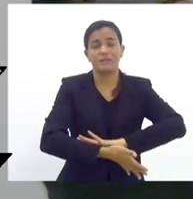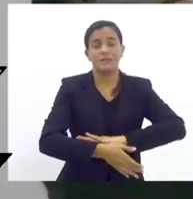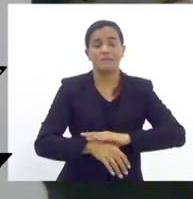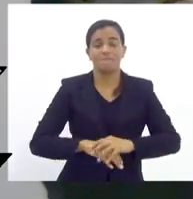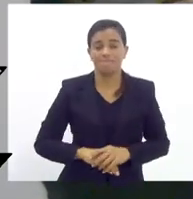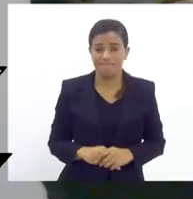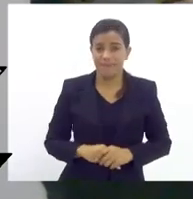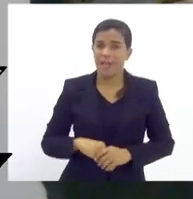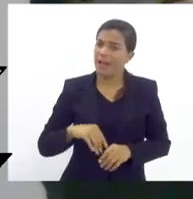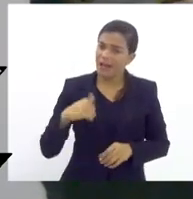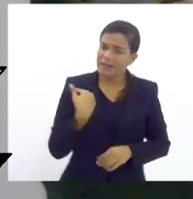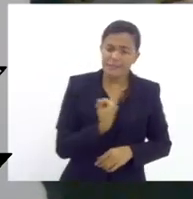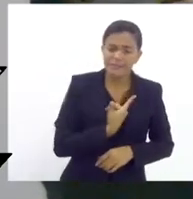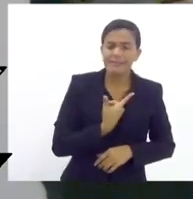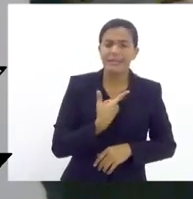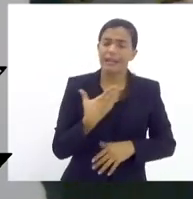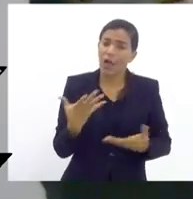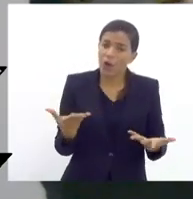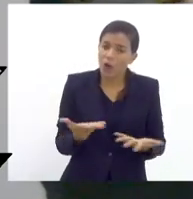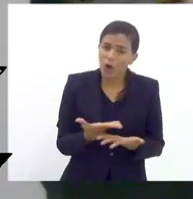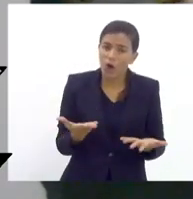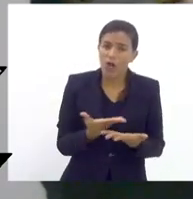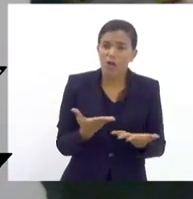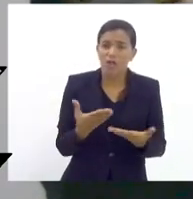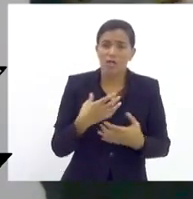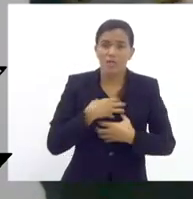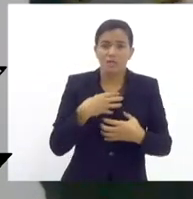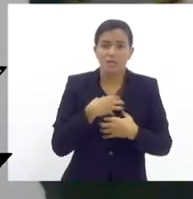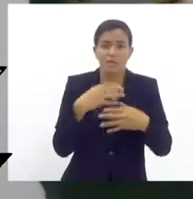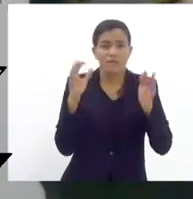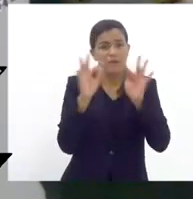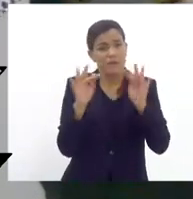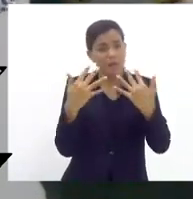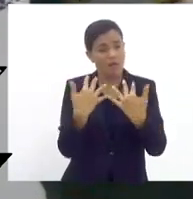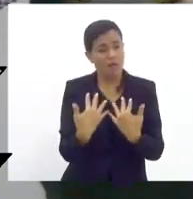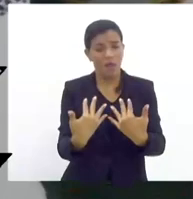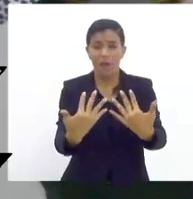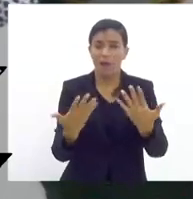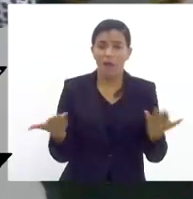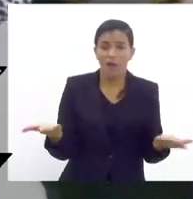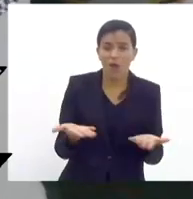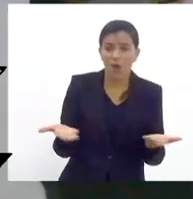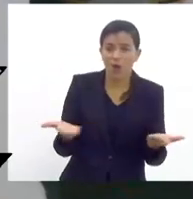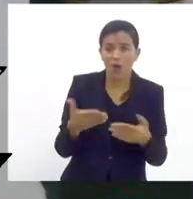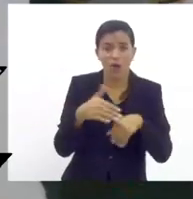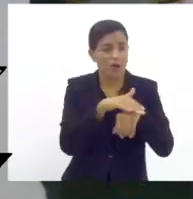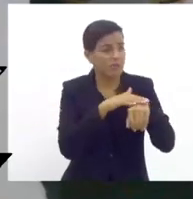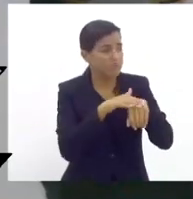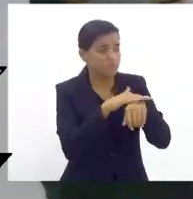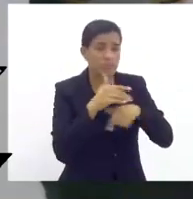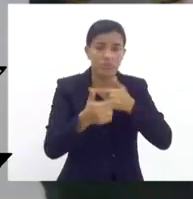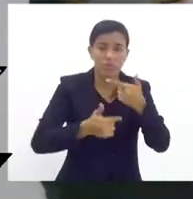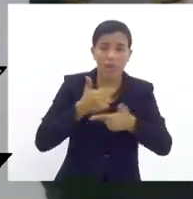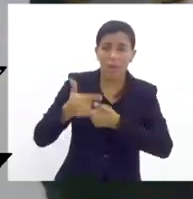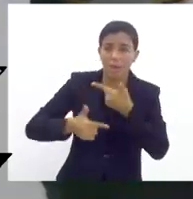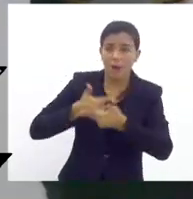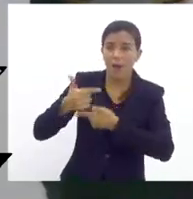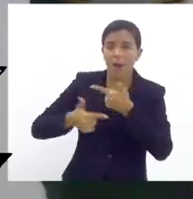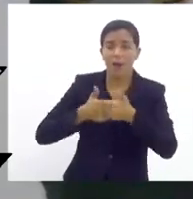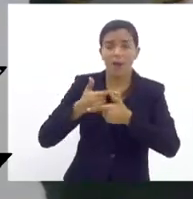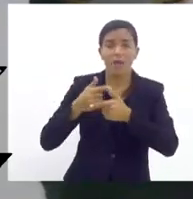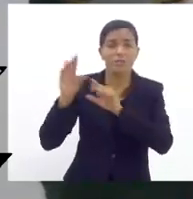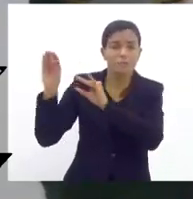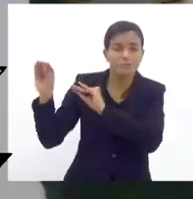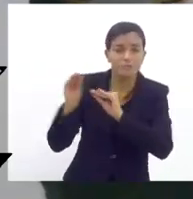aí a gente tá muito feliz com essa aqui agora a gente tá fazendo trabalho do